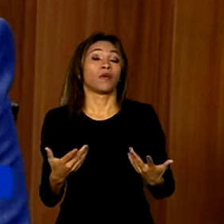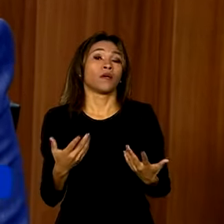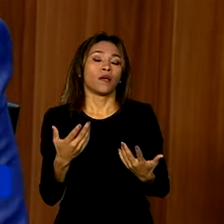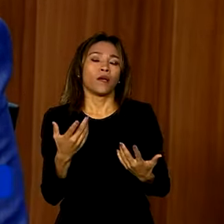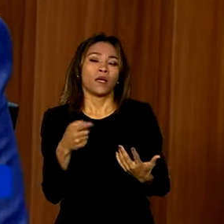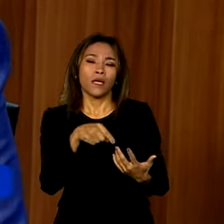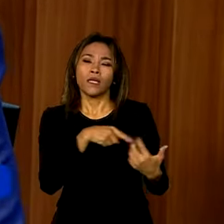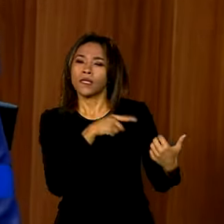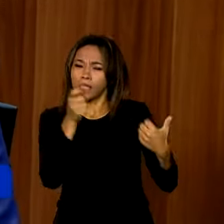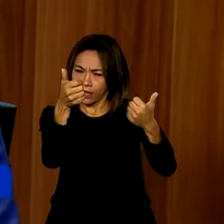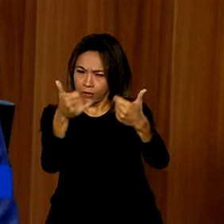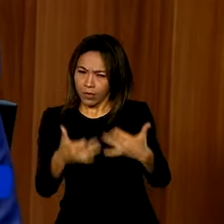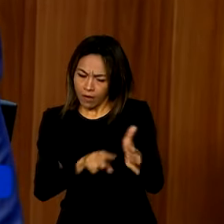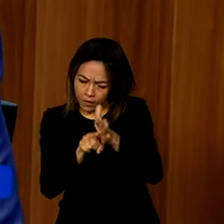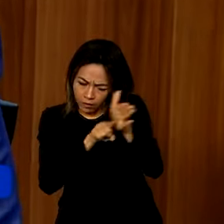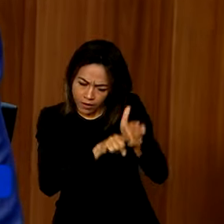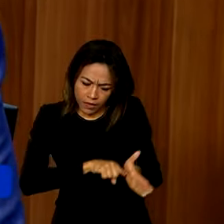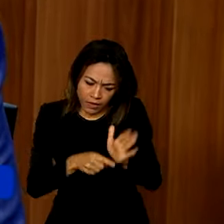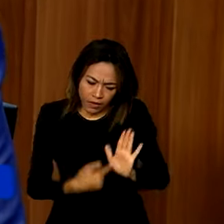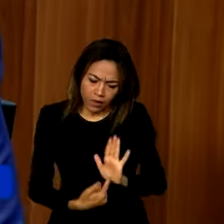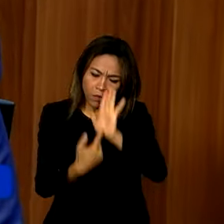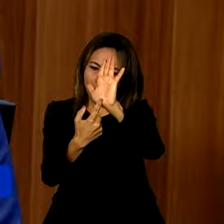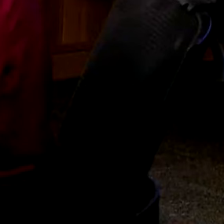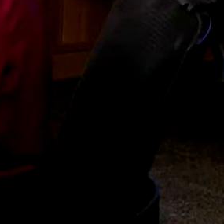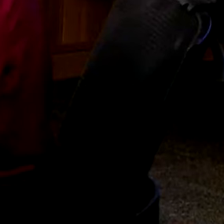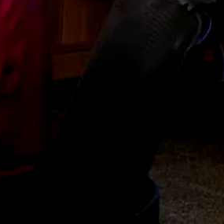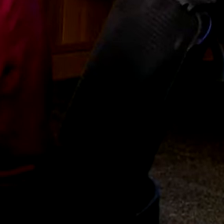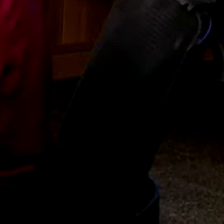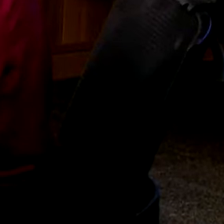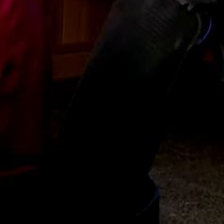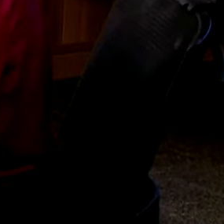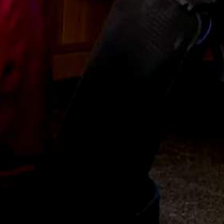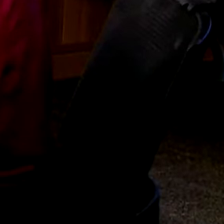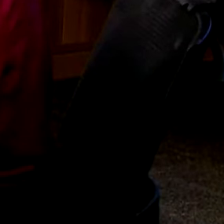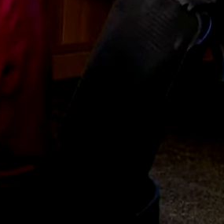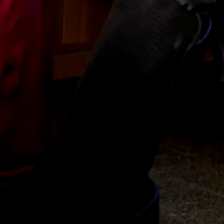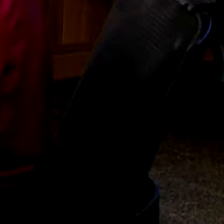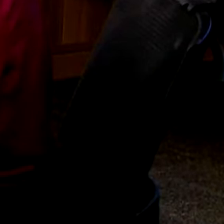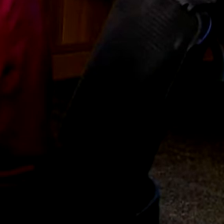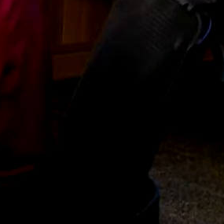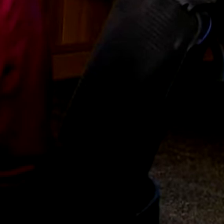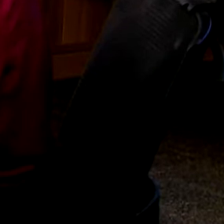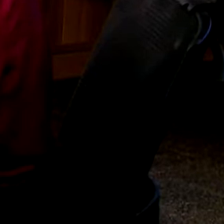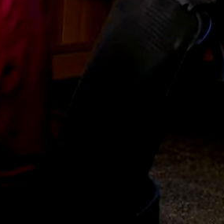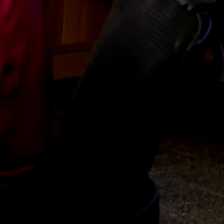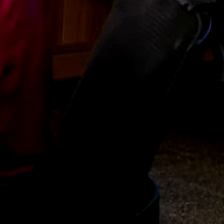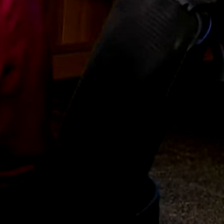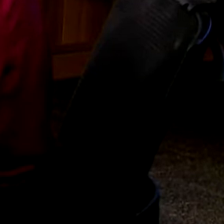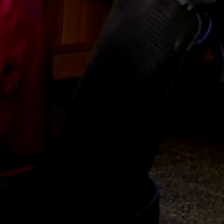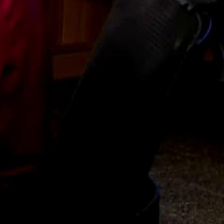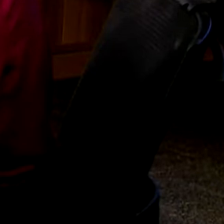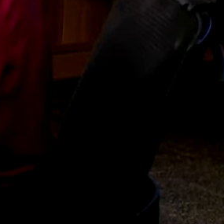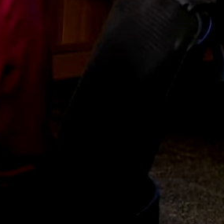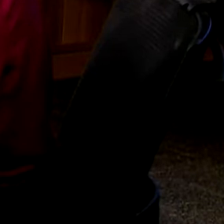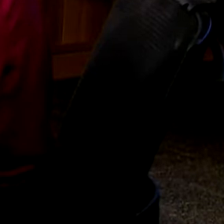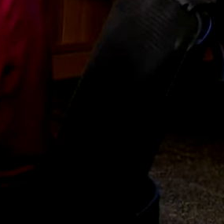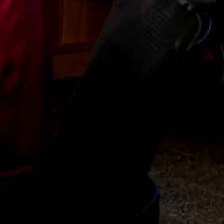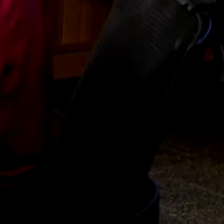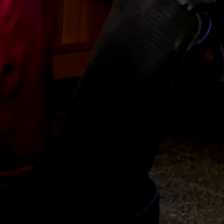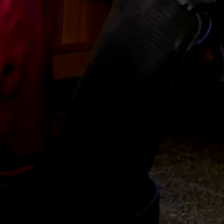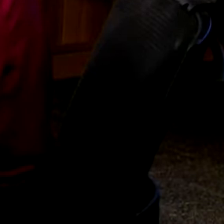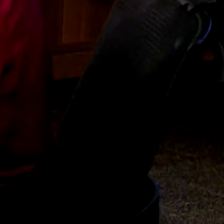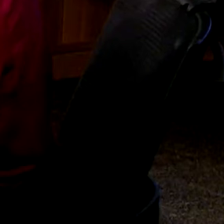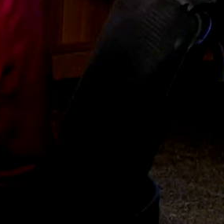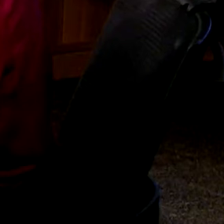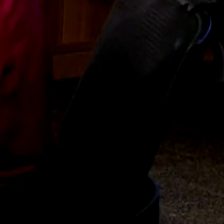parte das pessoas com deficiência se autodeclaram negras. O ministro disse também que o Plano Nacional em Defesa da